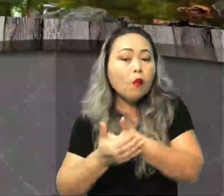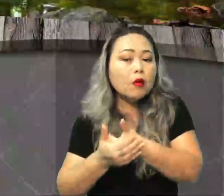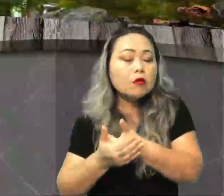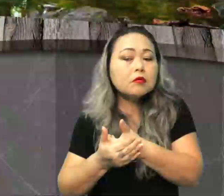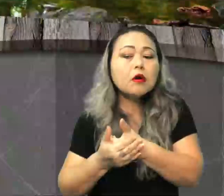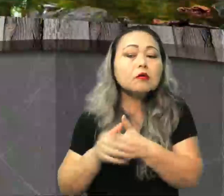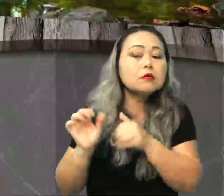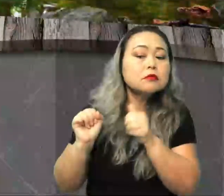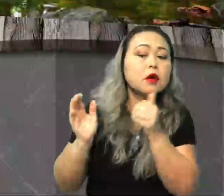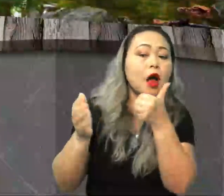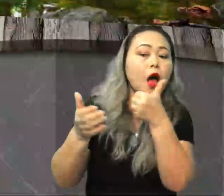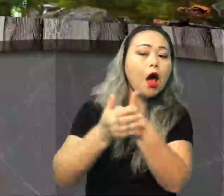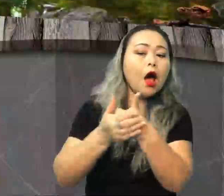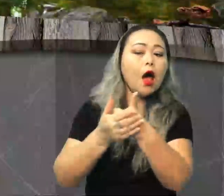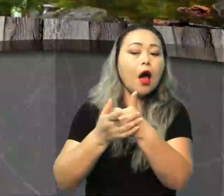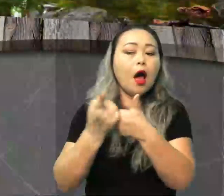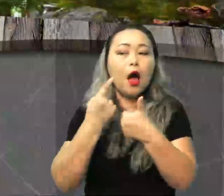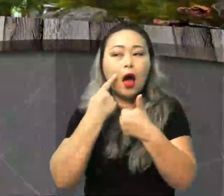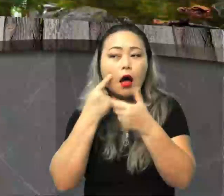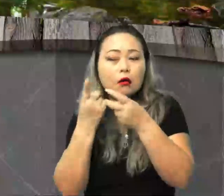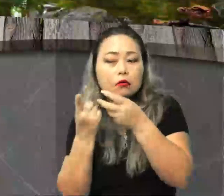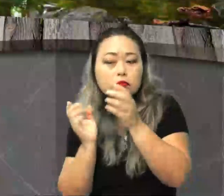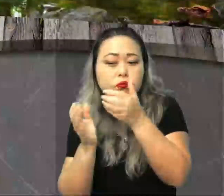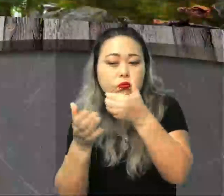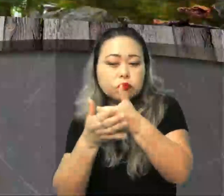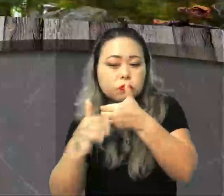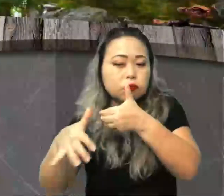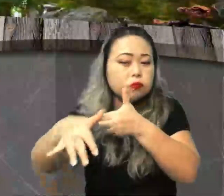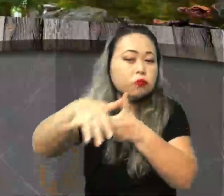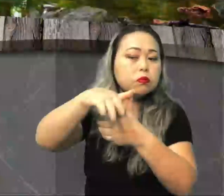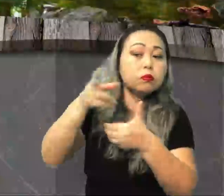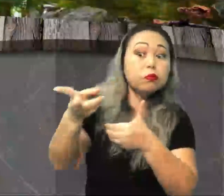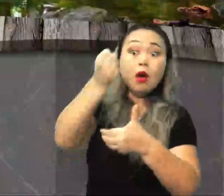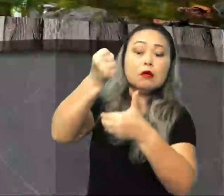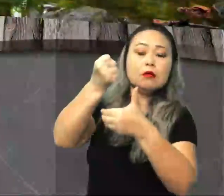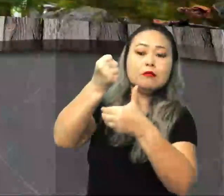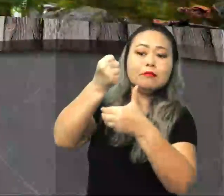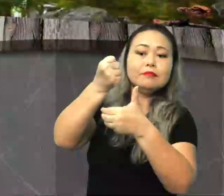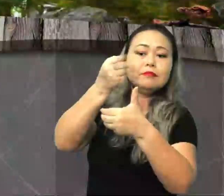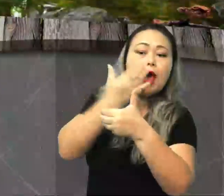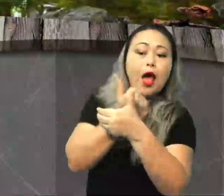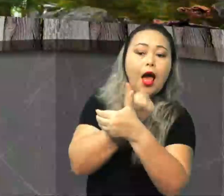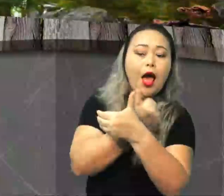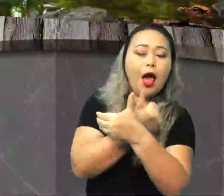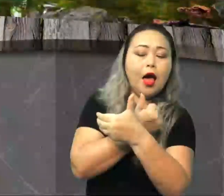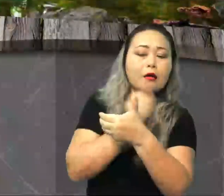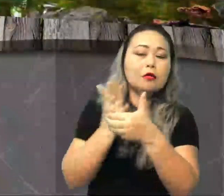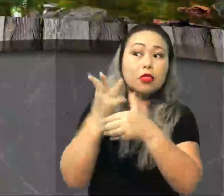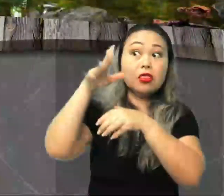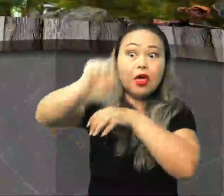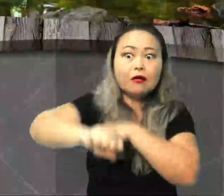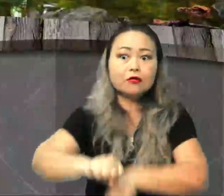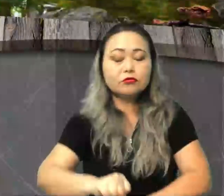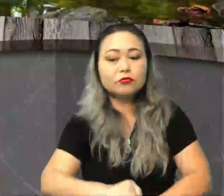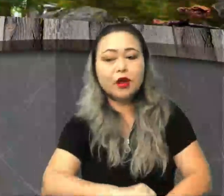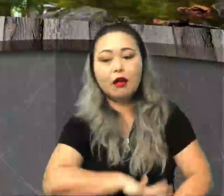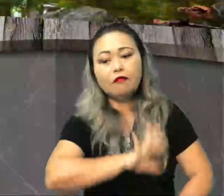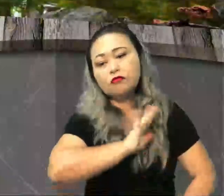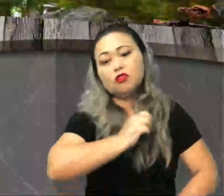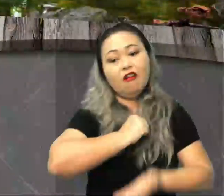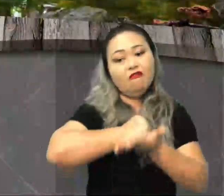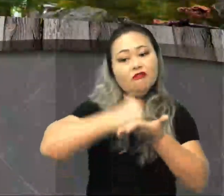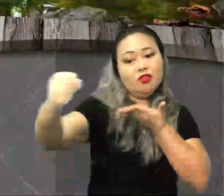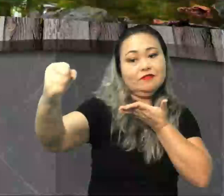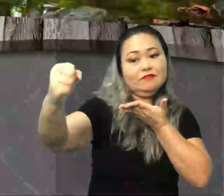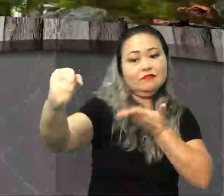passa alguma presa que entre no seu cardápio, eles, estou aqui, daquele susto já era, né? Já